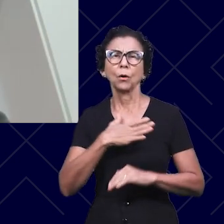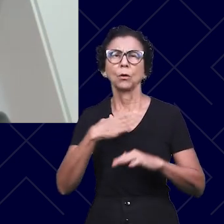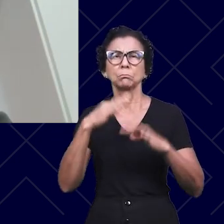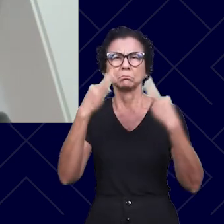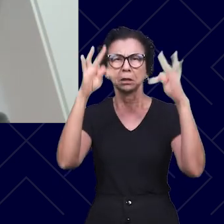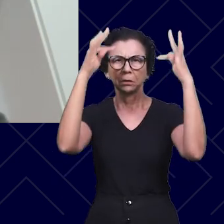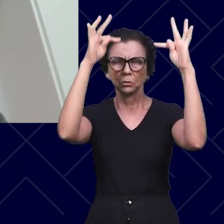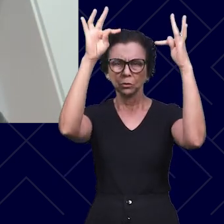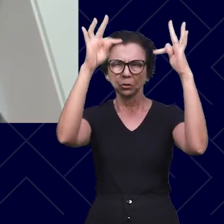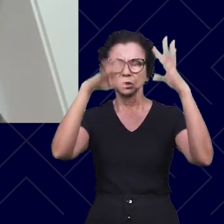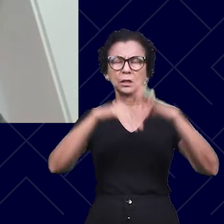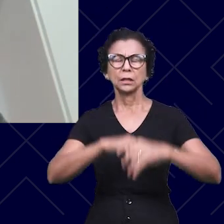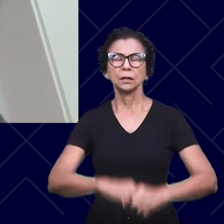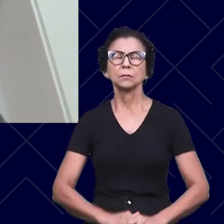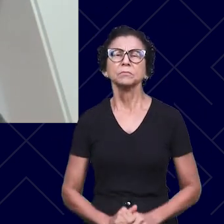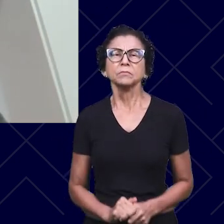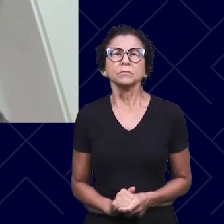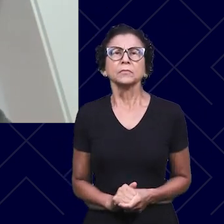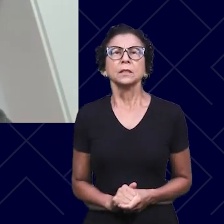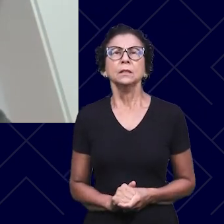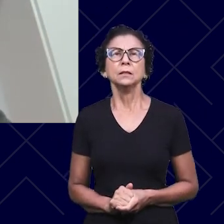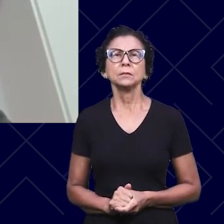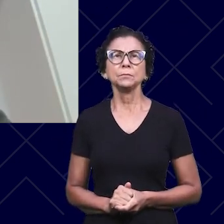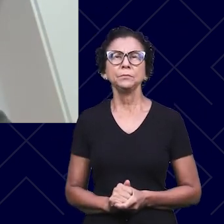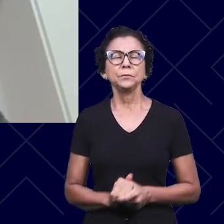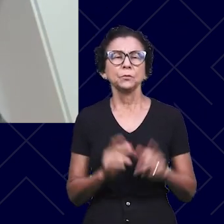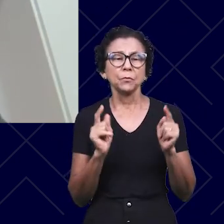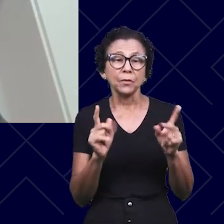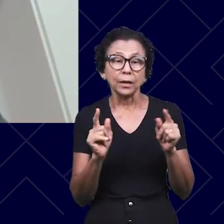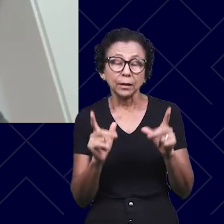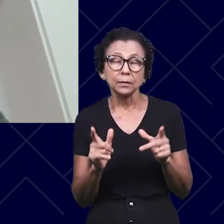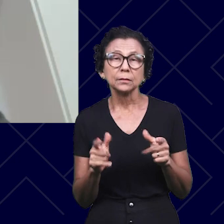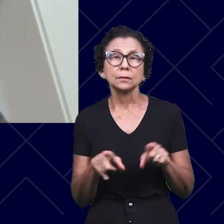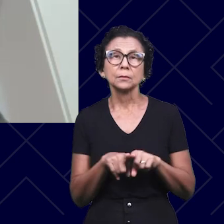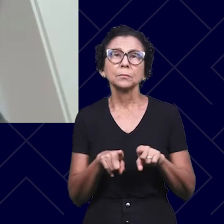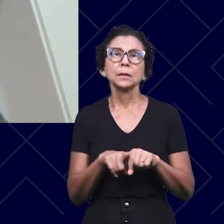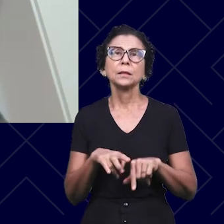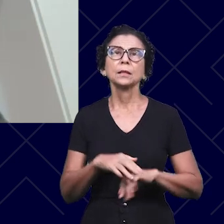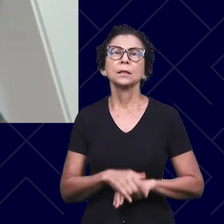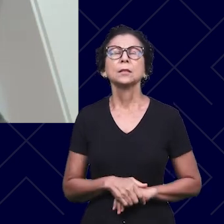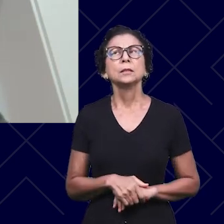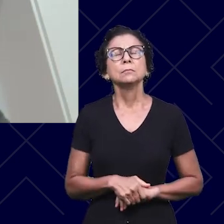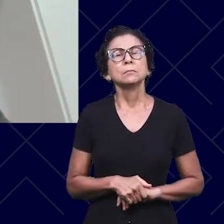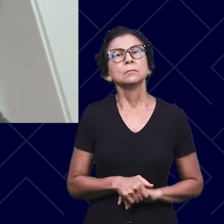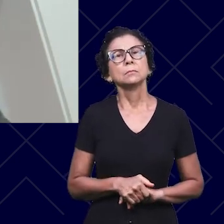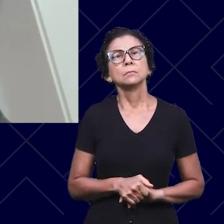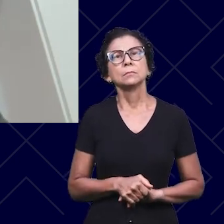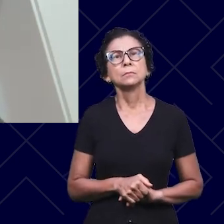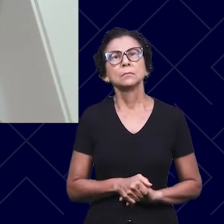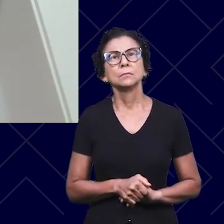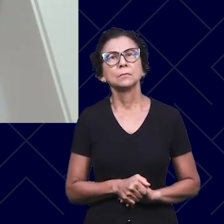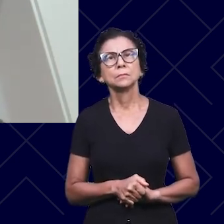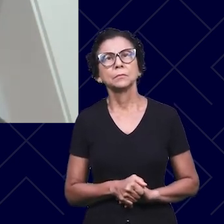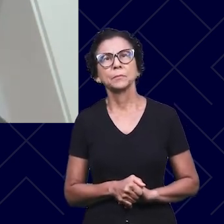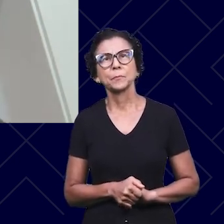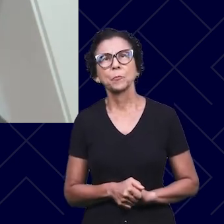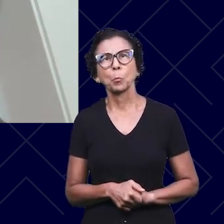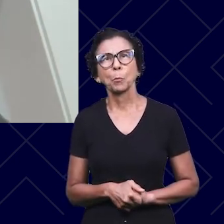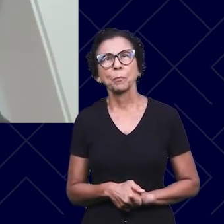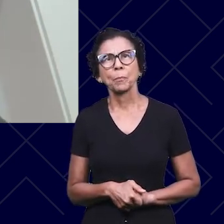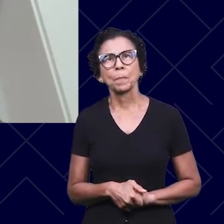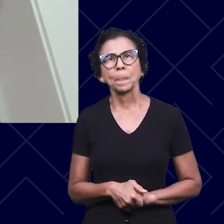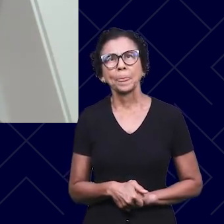tecnologia e fazia muita importação. E uma vez eu vendo alguns materiais de tecnologia,